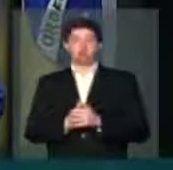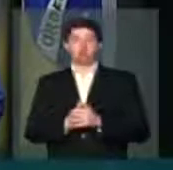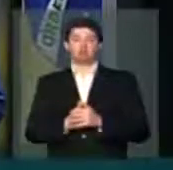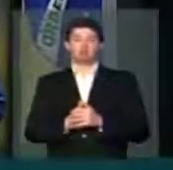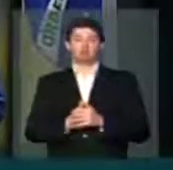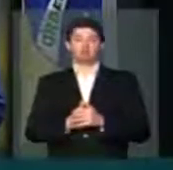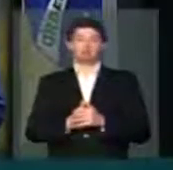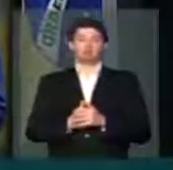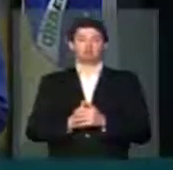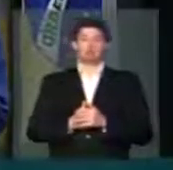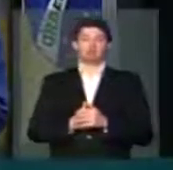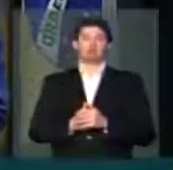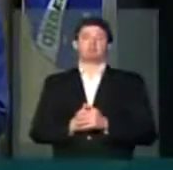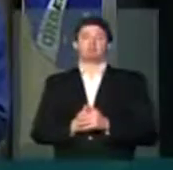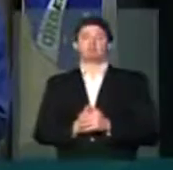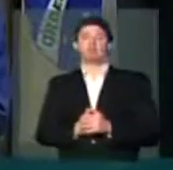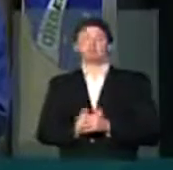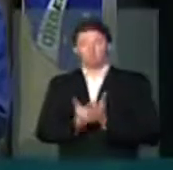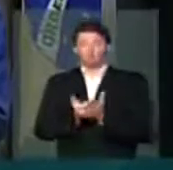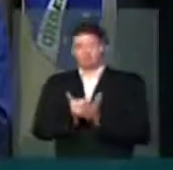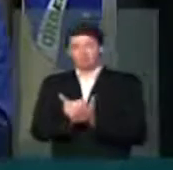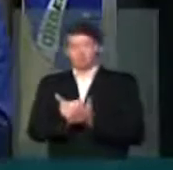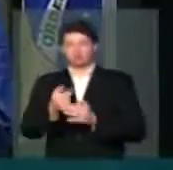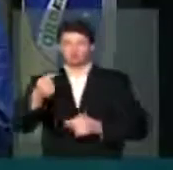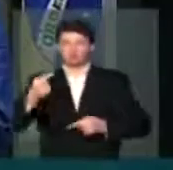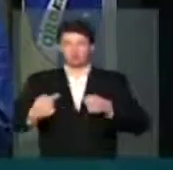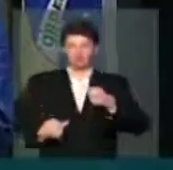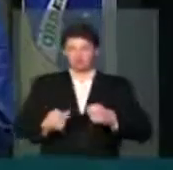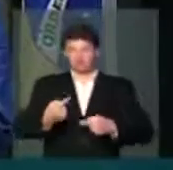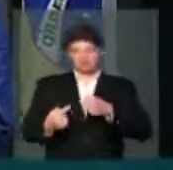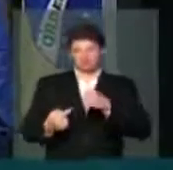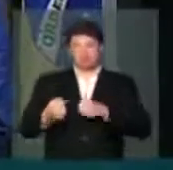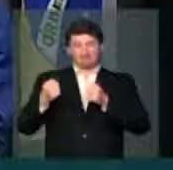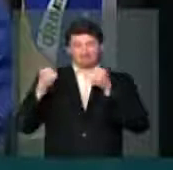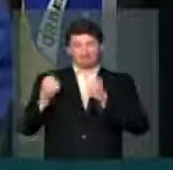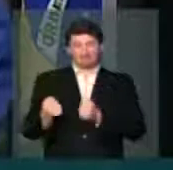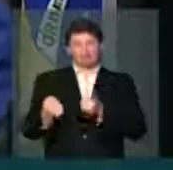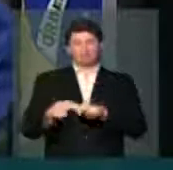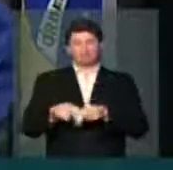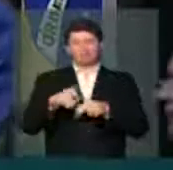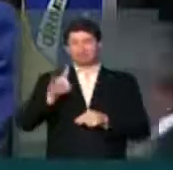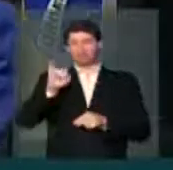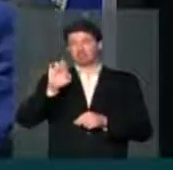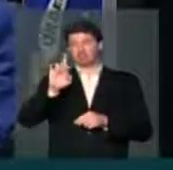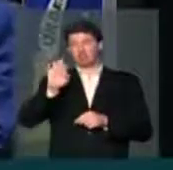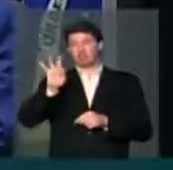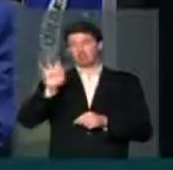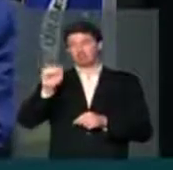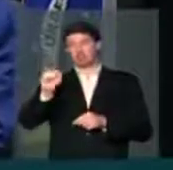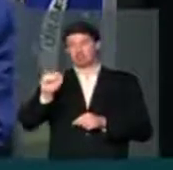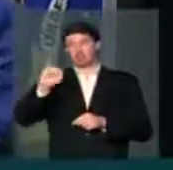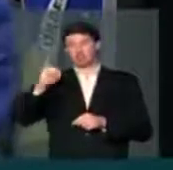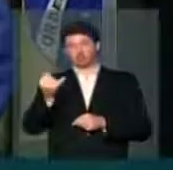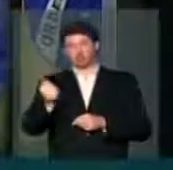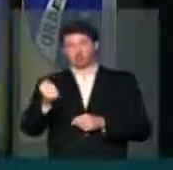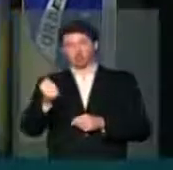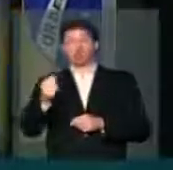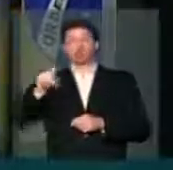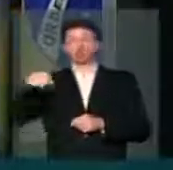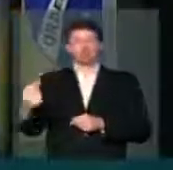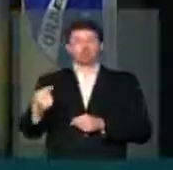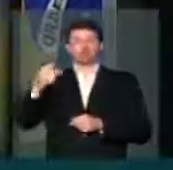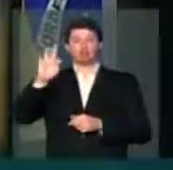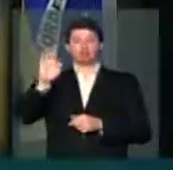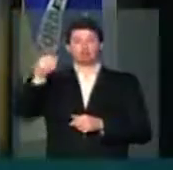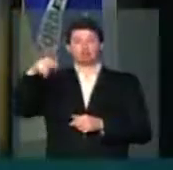no calor do início do embate das diretas já. Depois a campanha